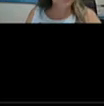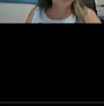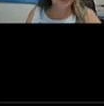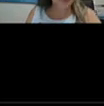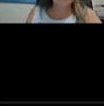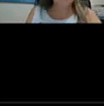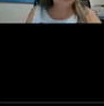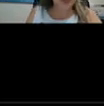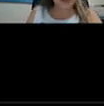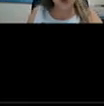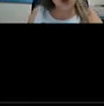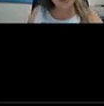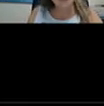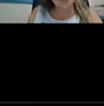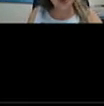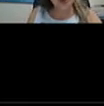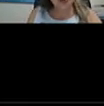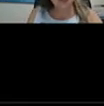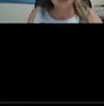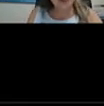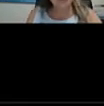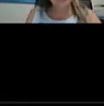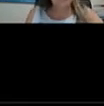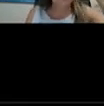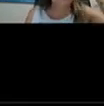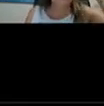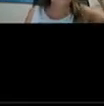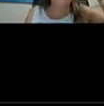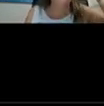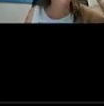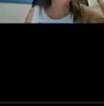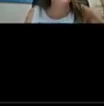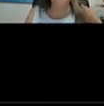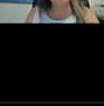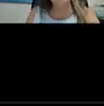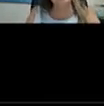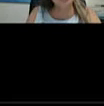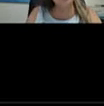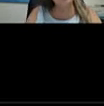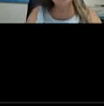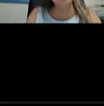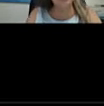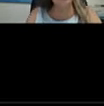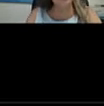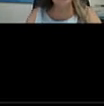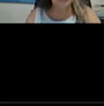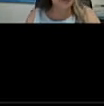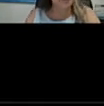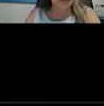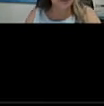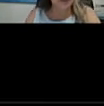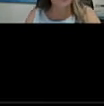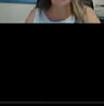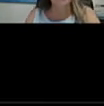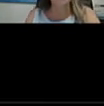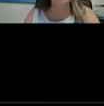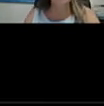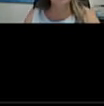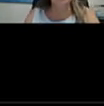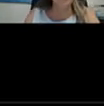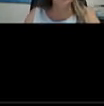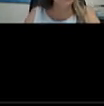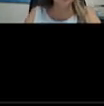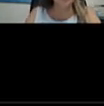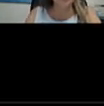E aí, na verdade, o que a gente percebeu, que eu descobri depois de fazer a avaliação, é que ele tinha uma dislexia grave, né?